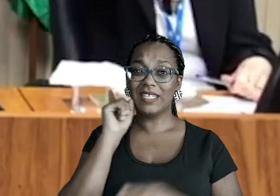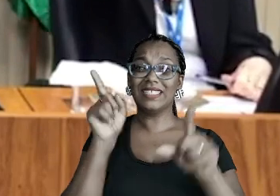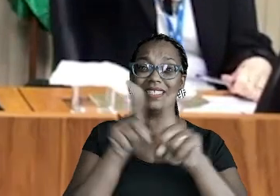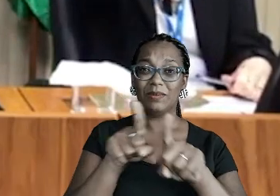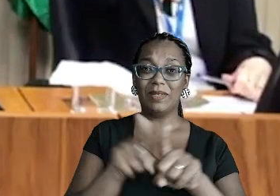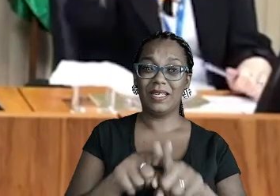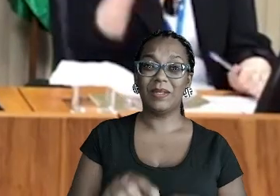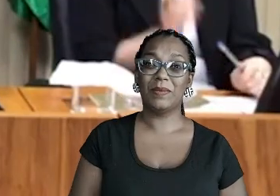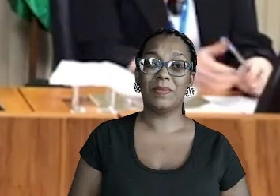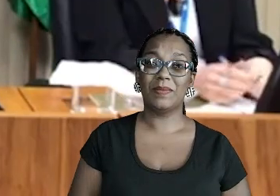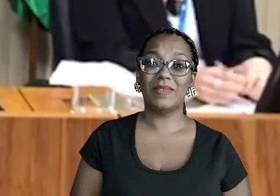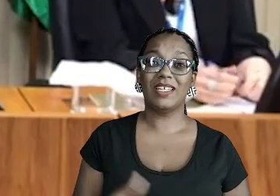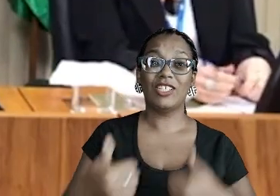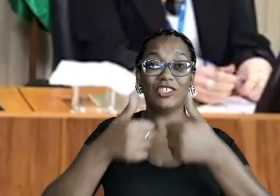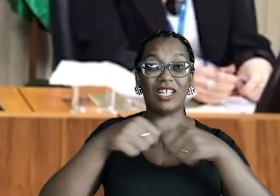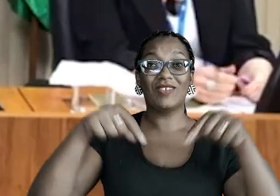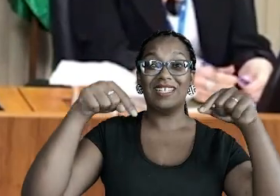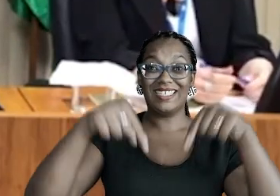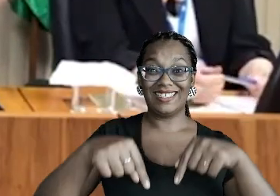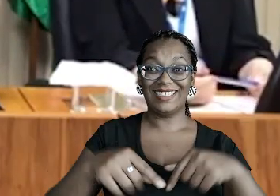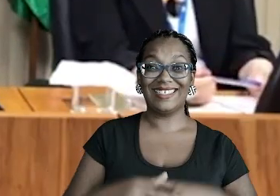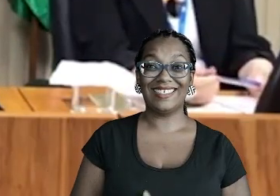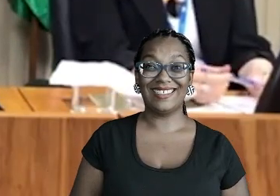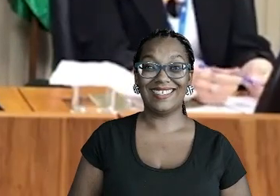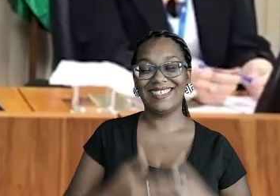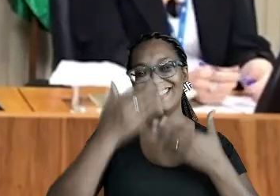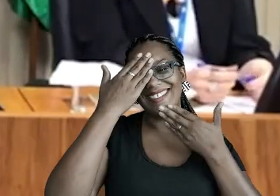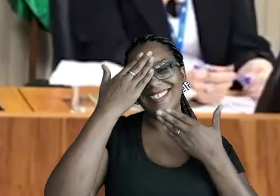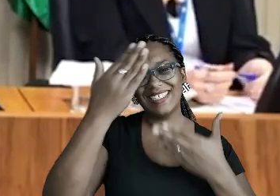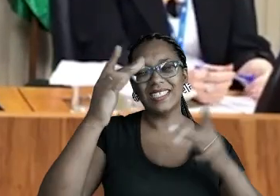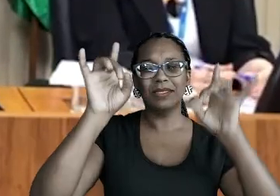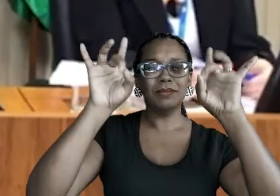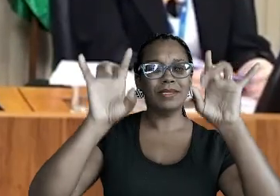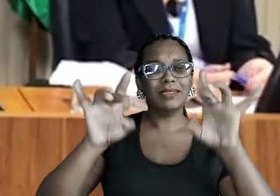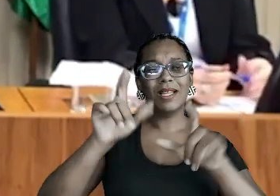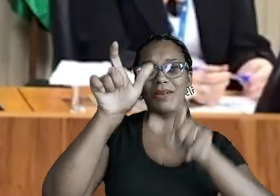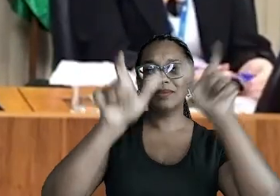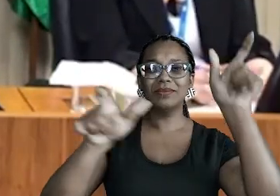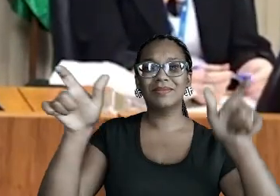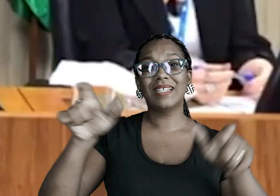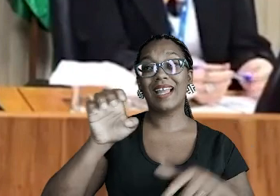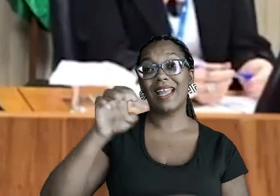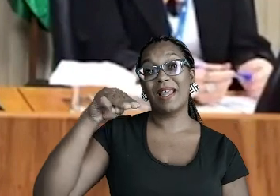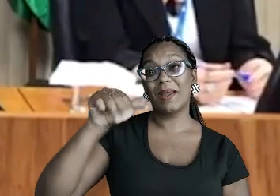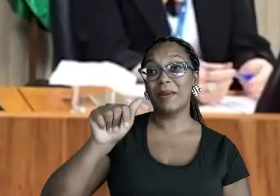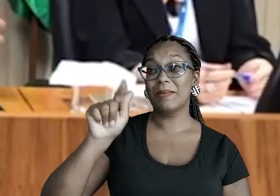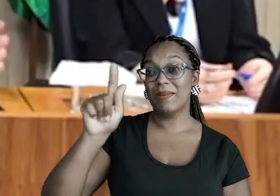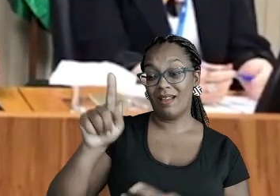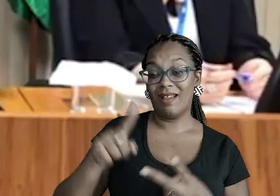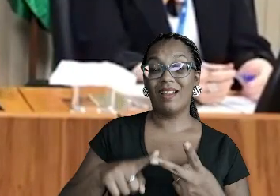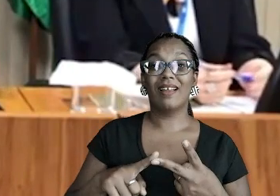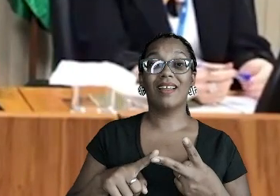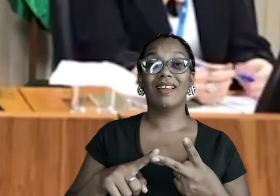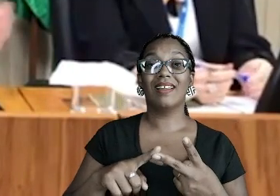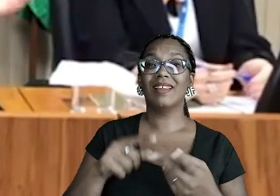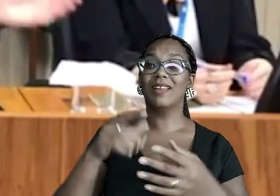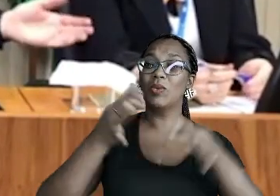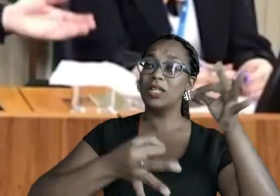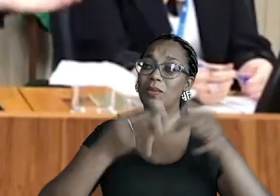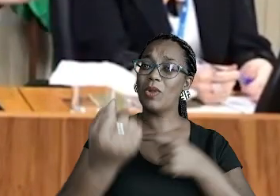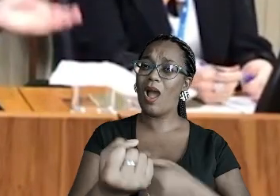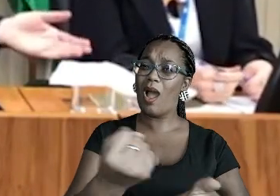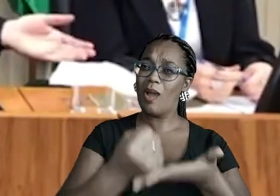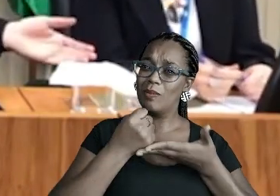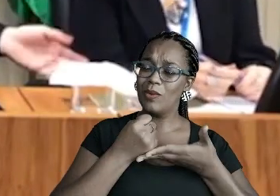ontem e aqui estiveram um agradecimento especial pessoal da imagem pessoal do tribunal que nos deu todo apoio